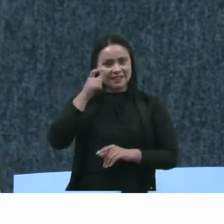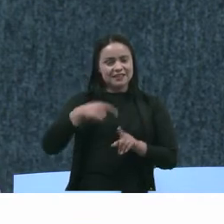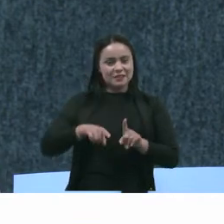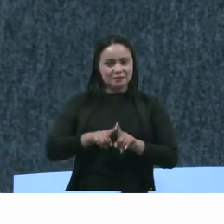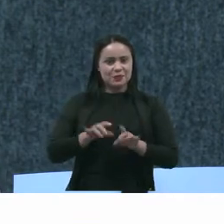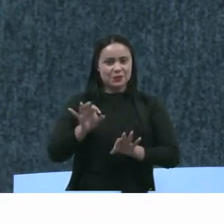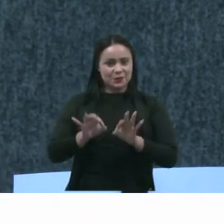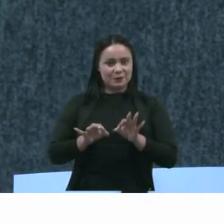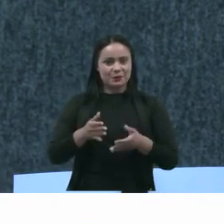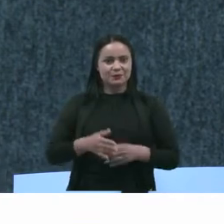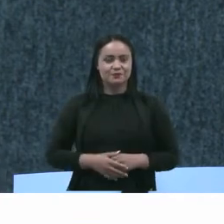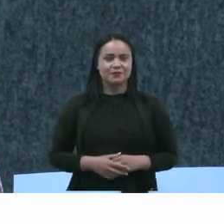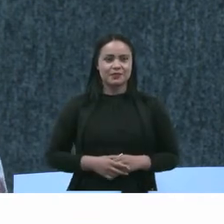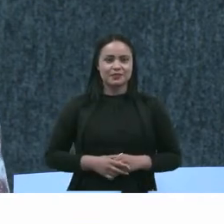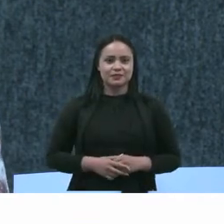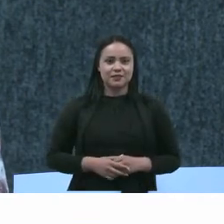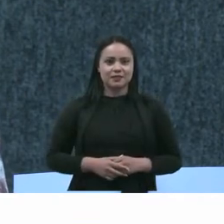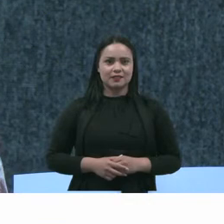no julgamento.